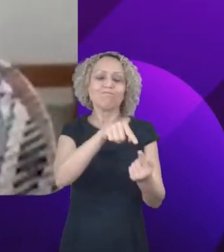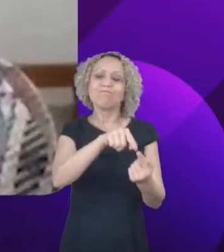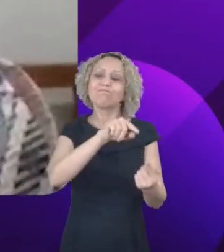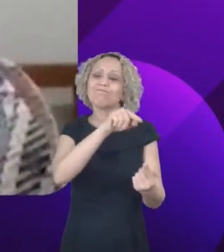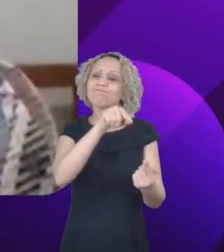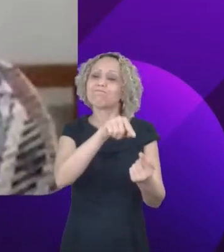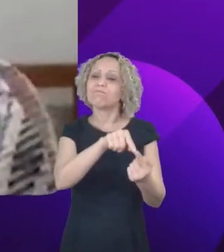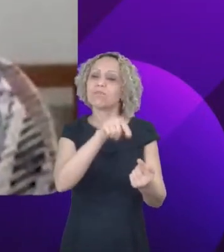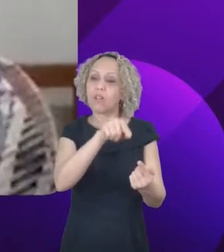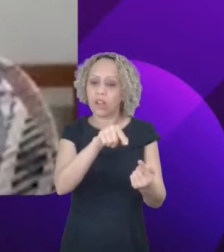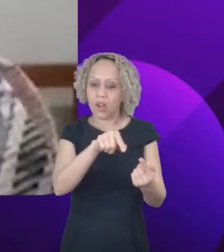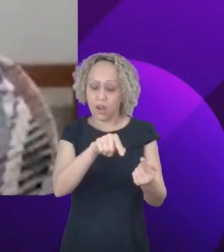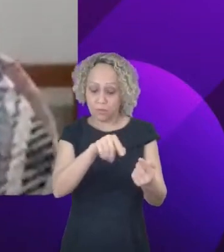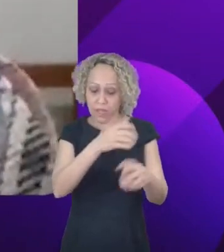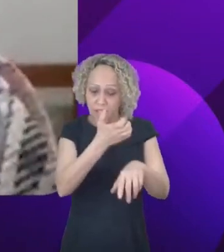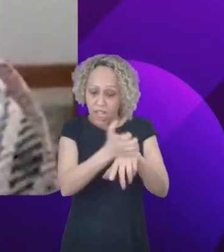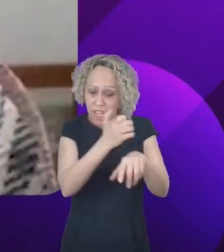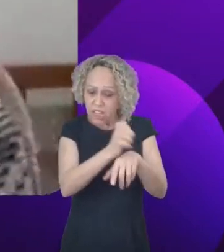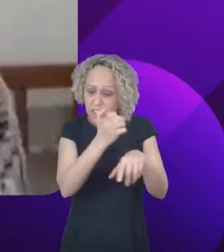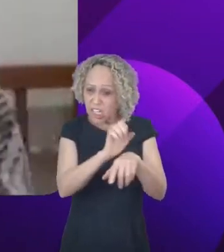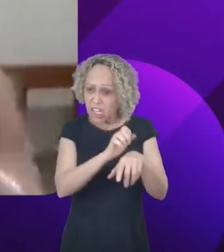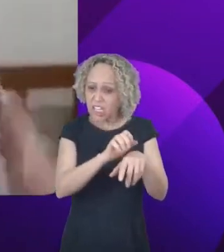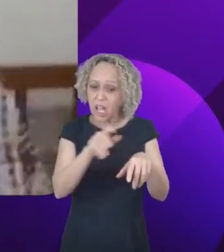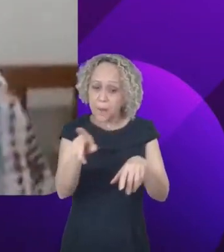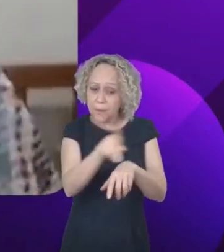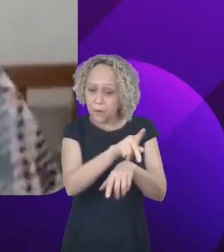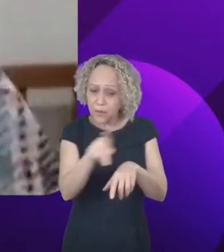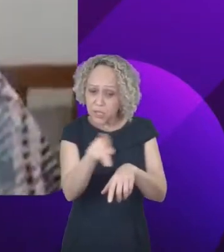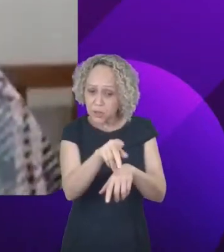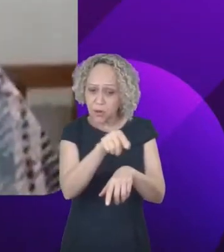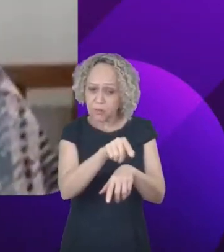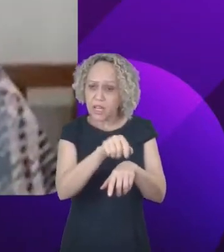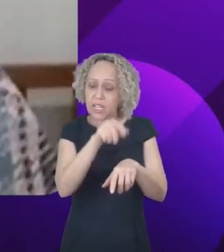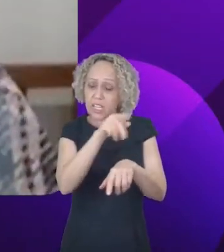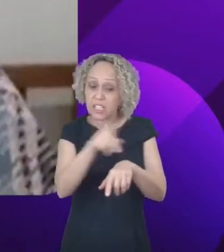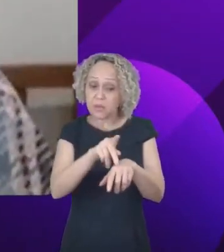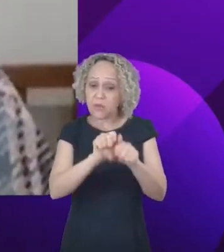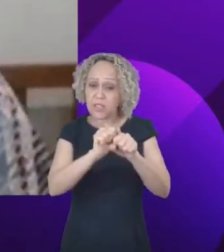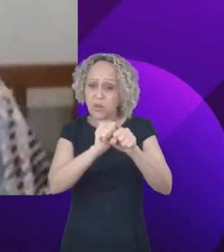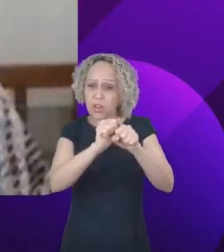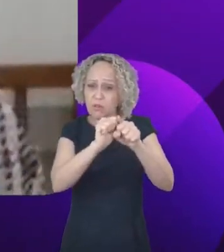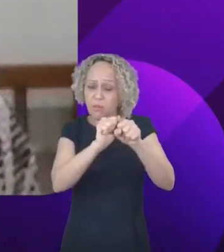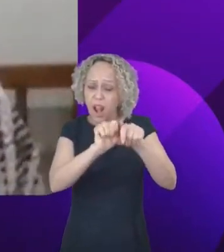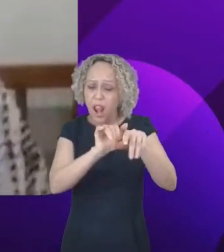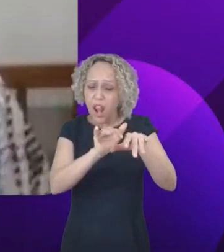formar, capacitar professores para que eles multipliquem em salas de aula